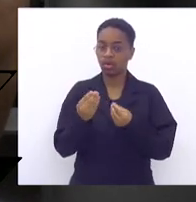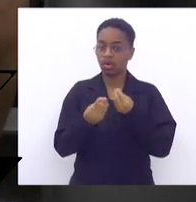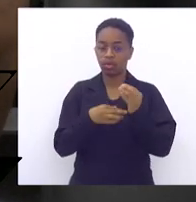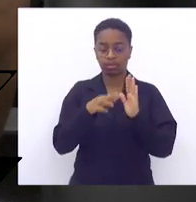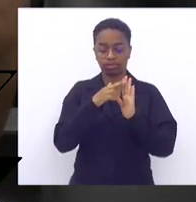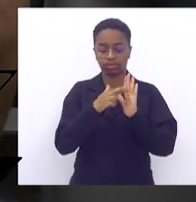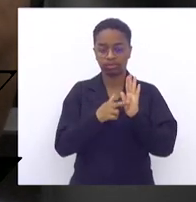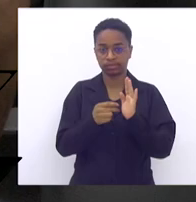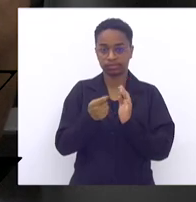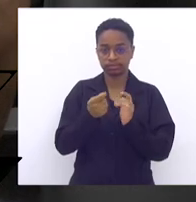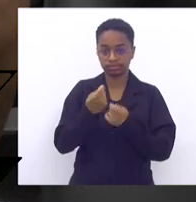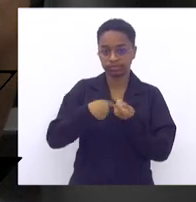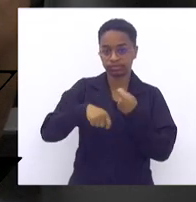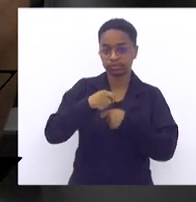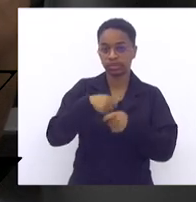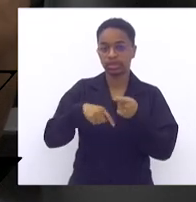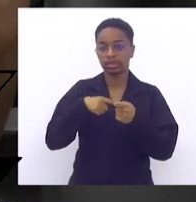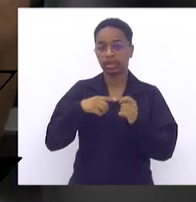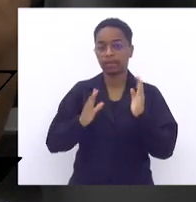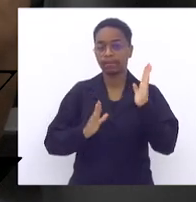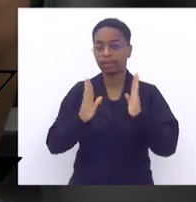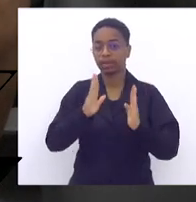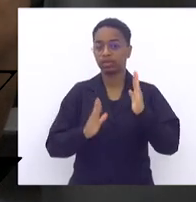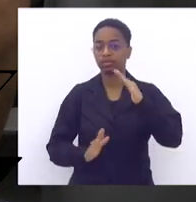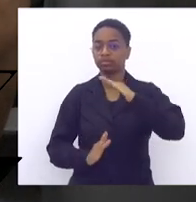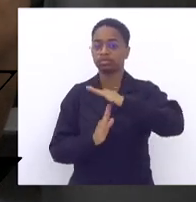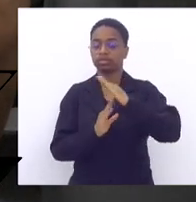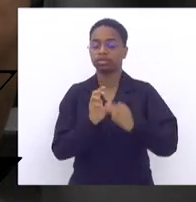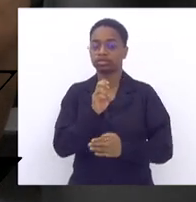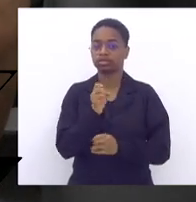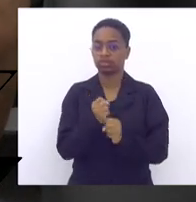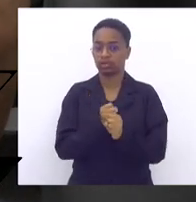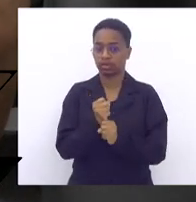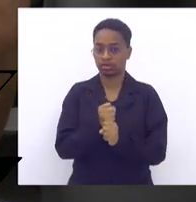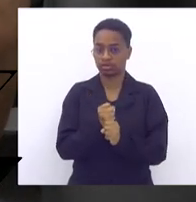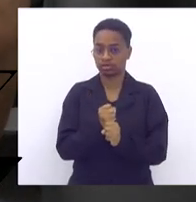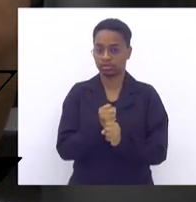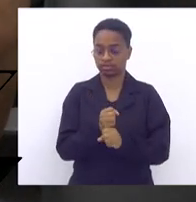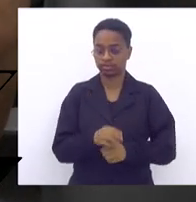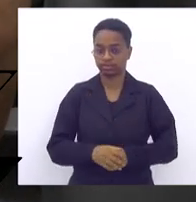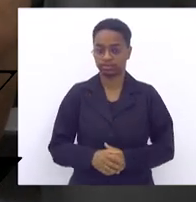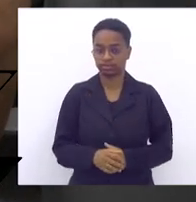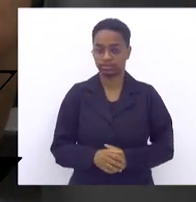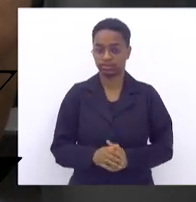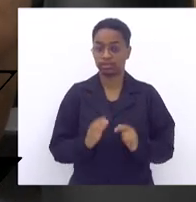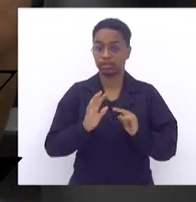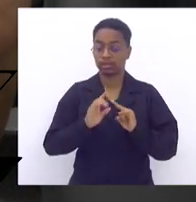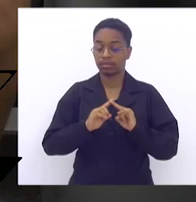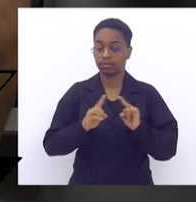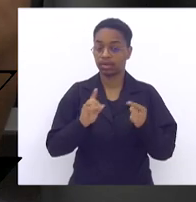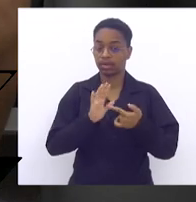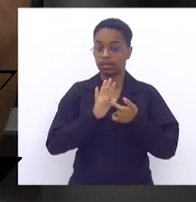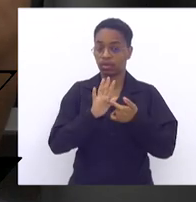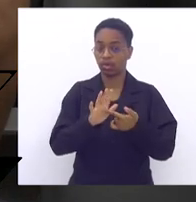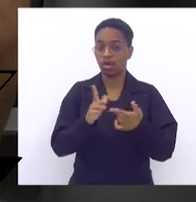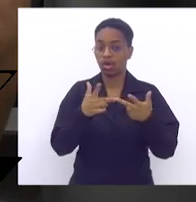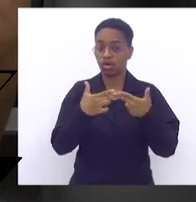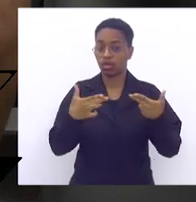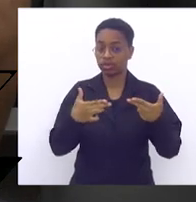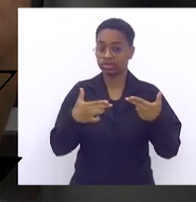de 5 anos. E diz que todos os fatos anteriores a